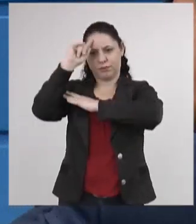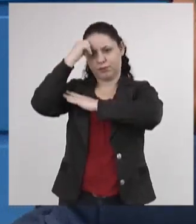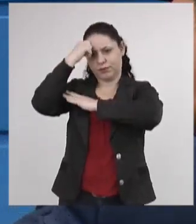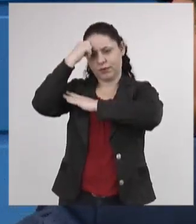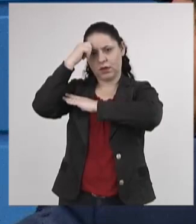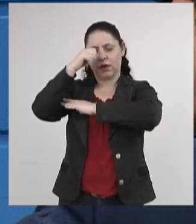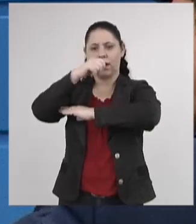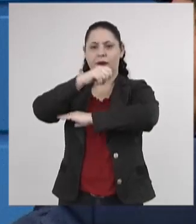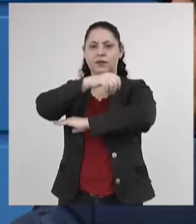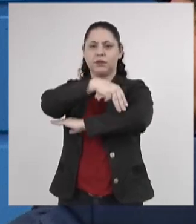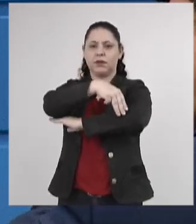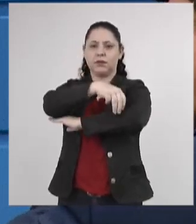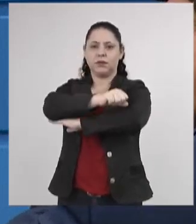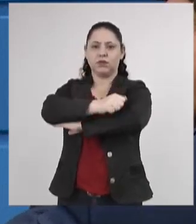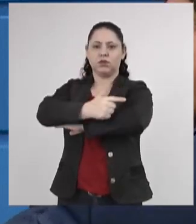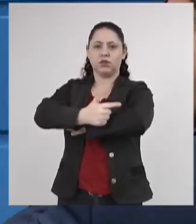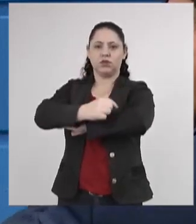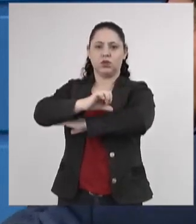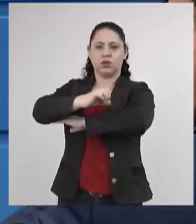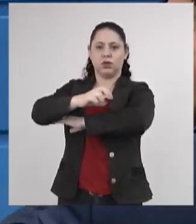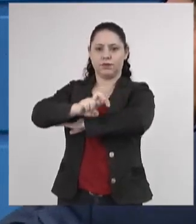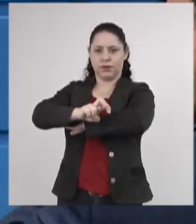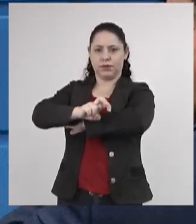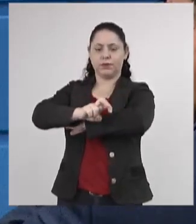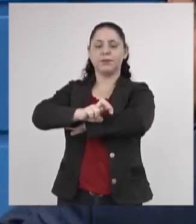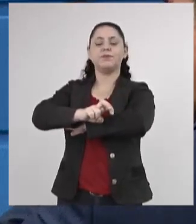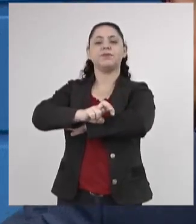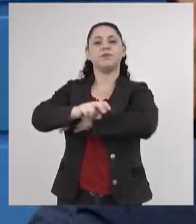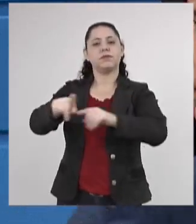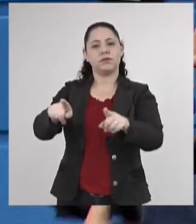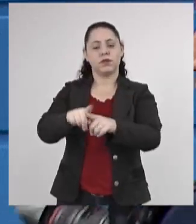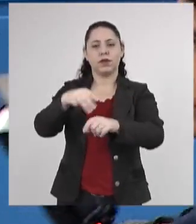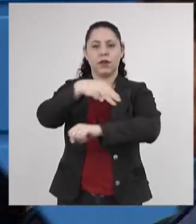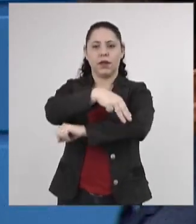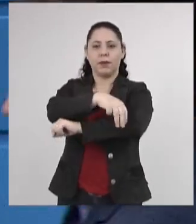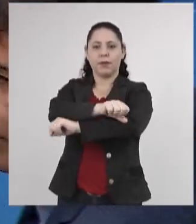das rodovias MS-295 e